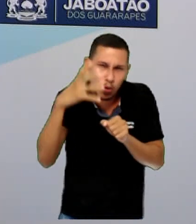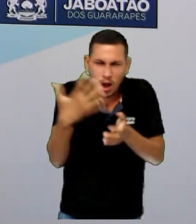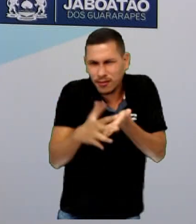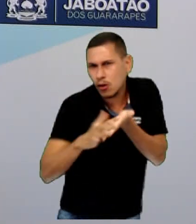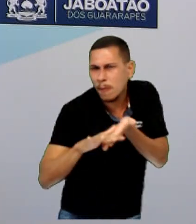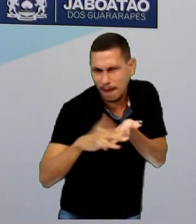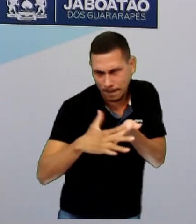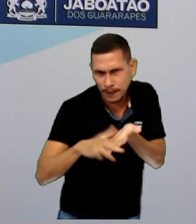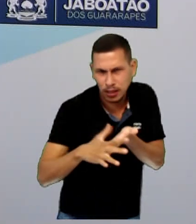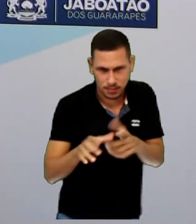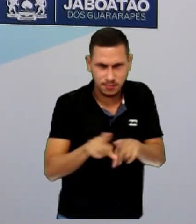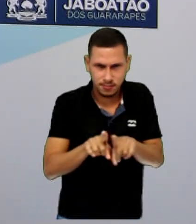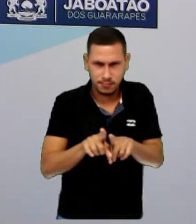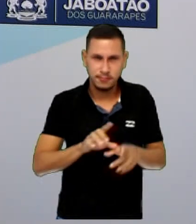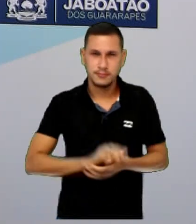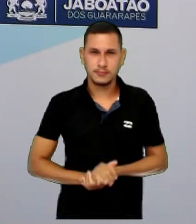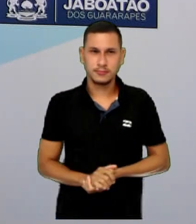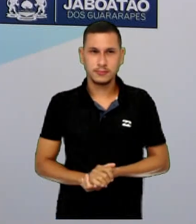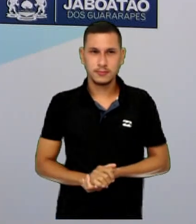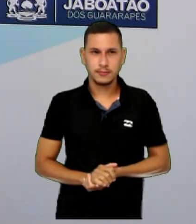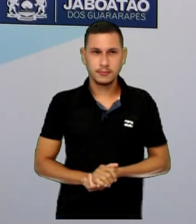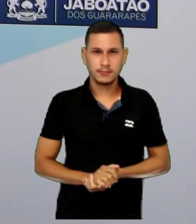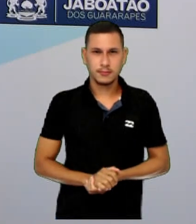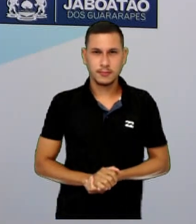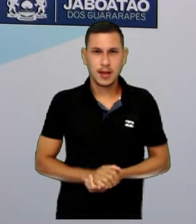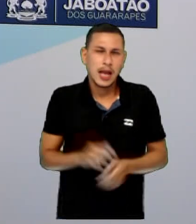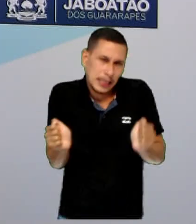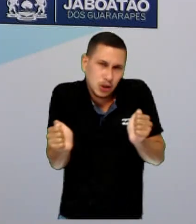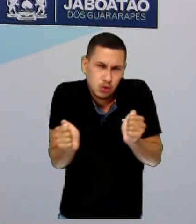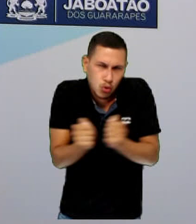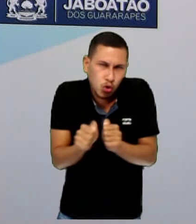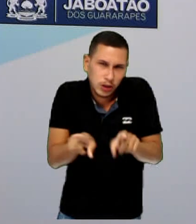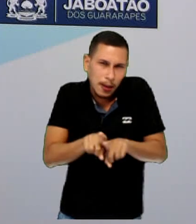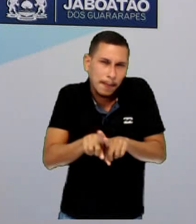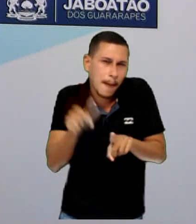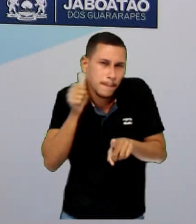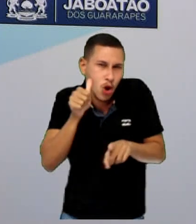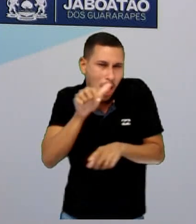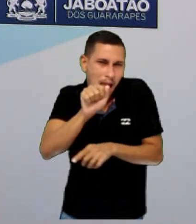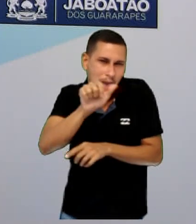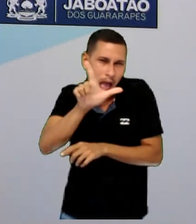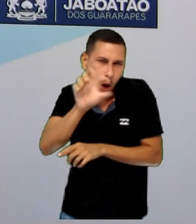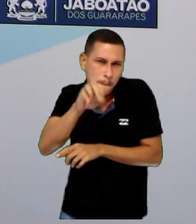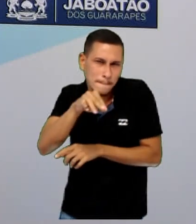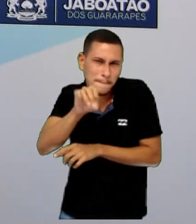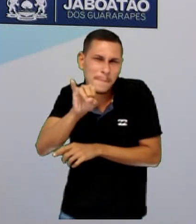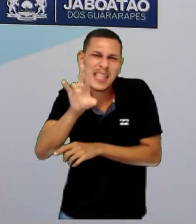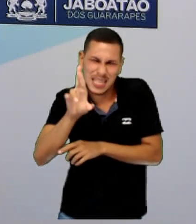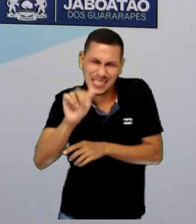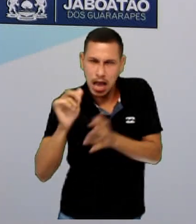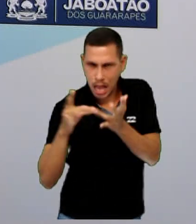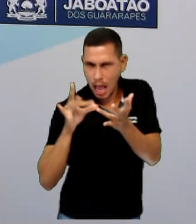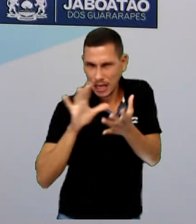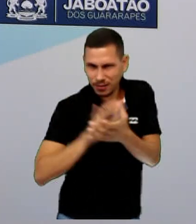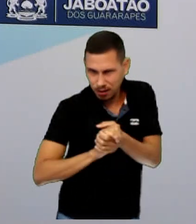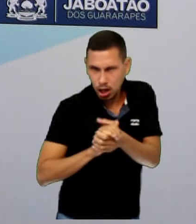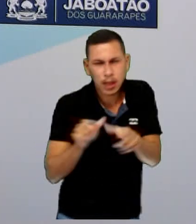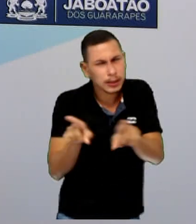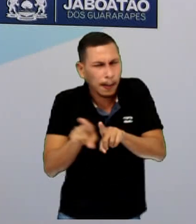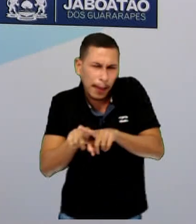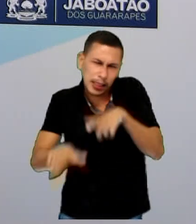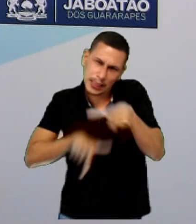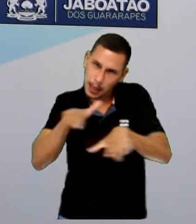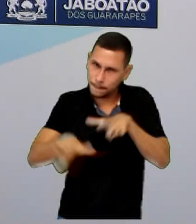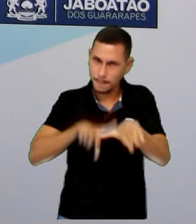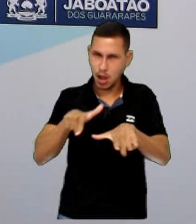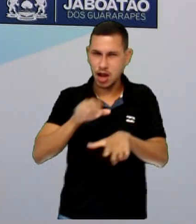pandeiro. E ao lado de Almira Castilho, que foi sua companheira e parceira de trabalho,